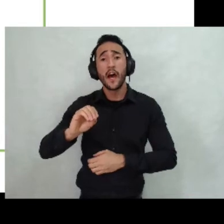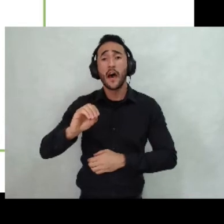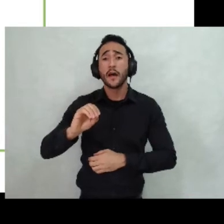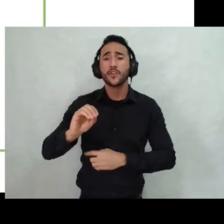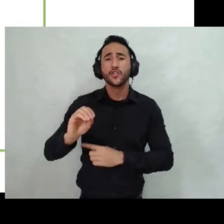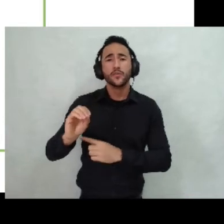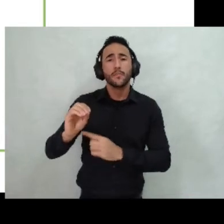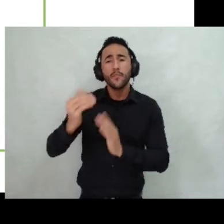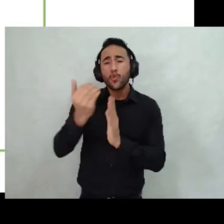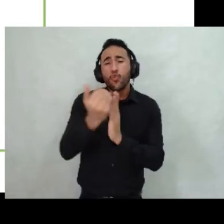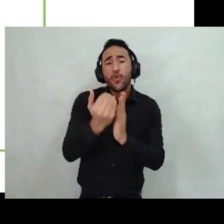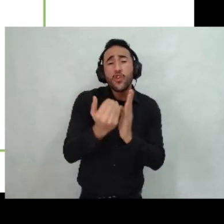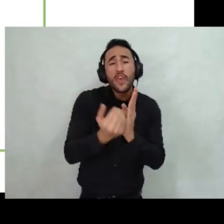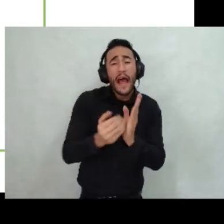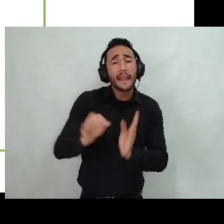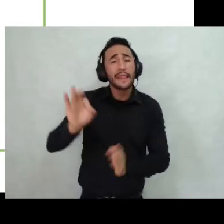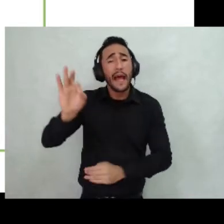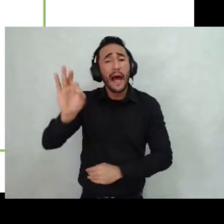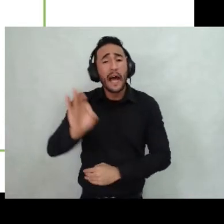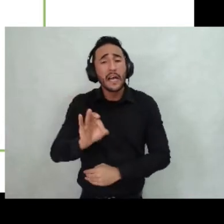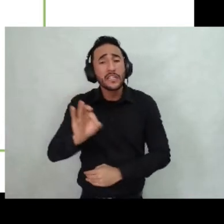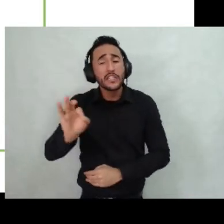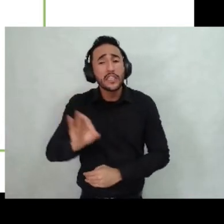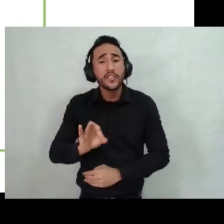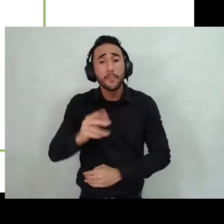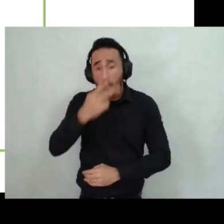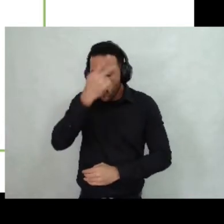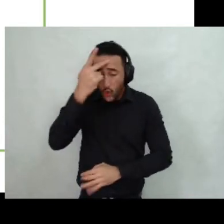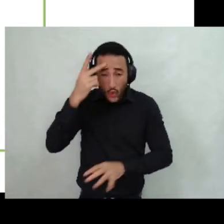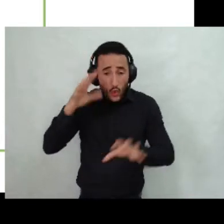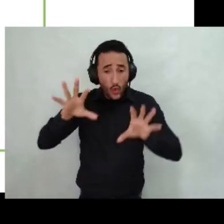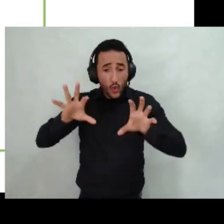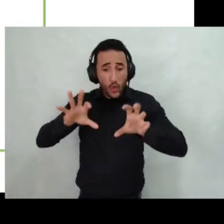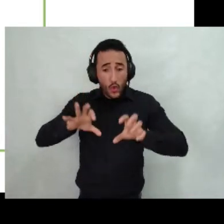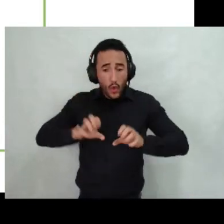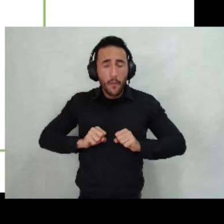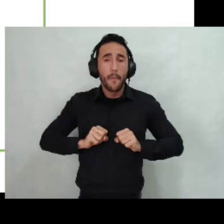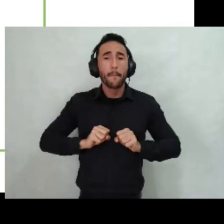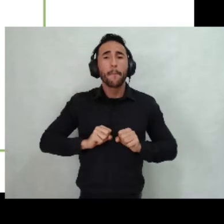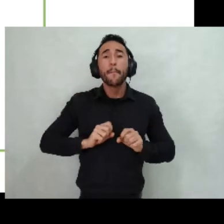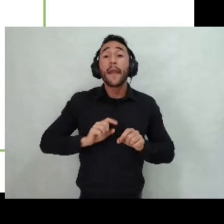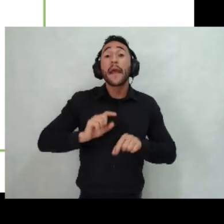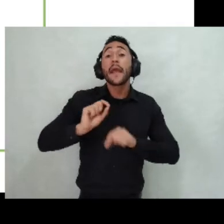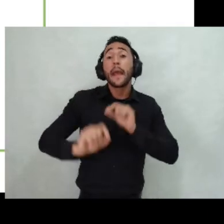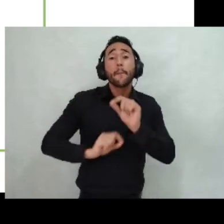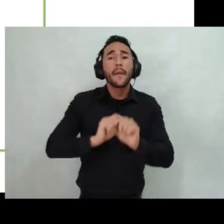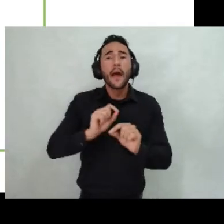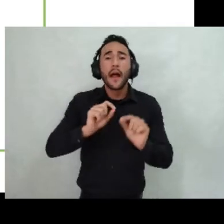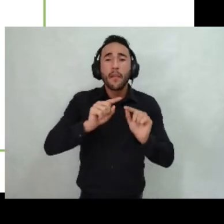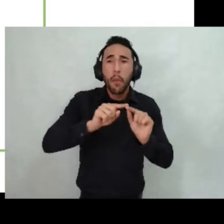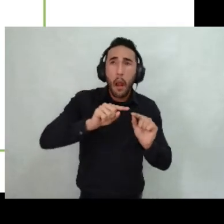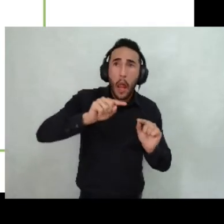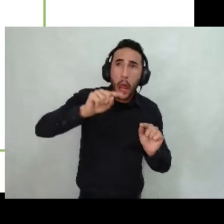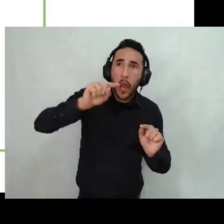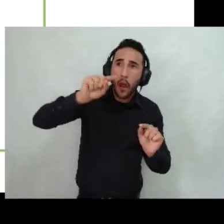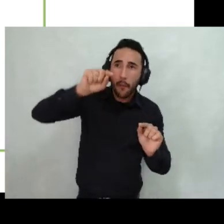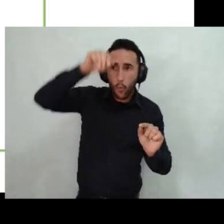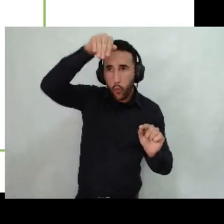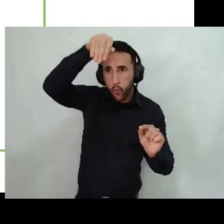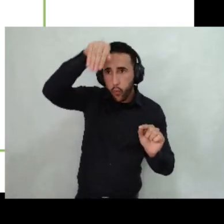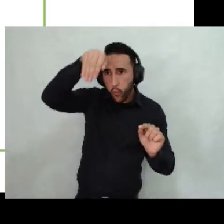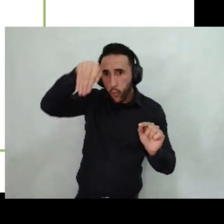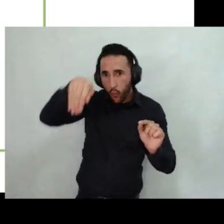e produzir um achatamento efetivo e controle da transmissão da Covid-19.